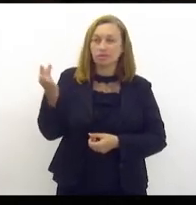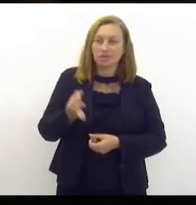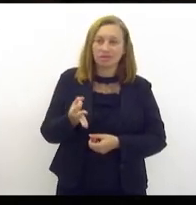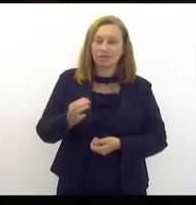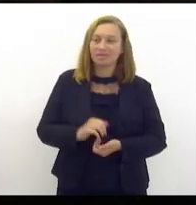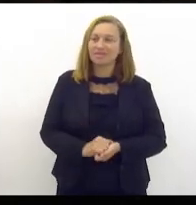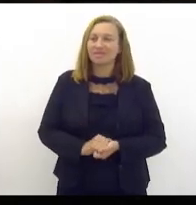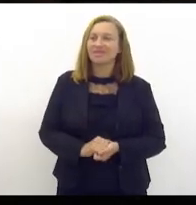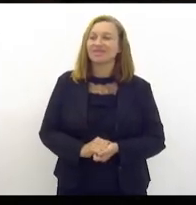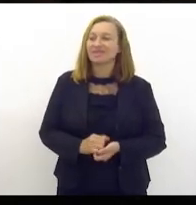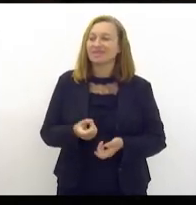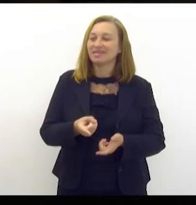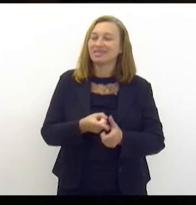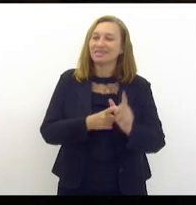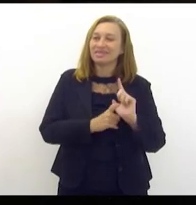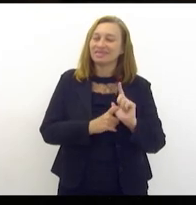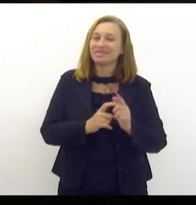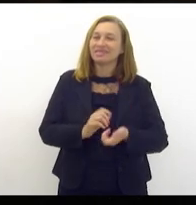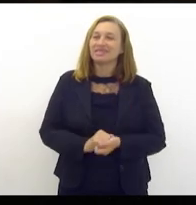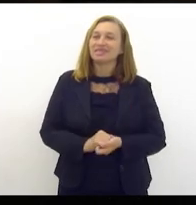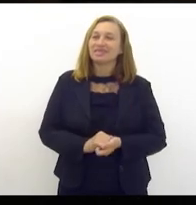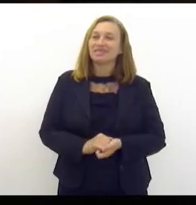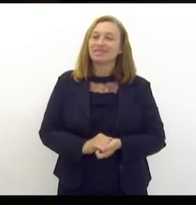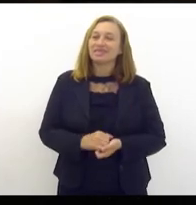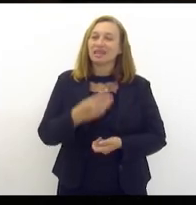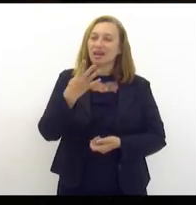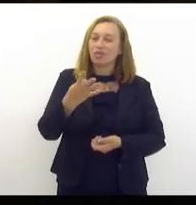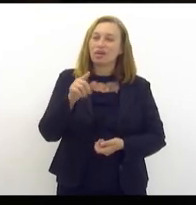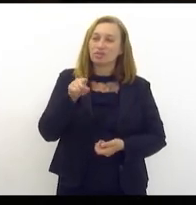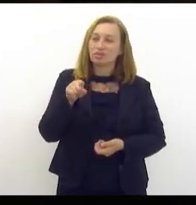11,11% da dívida dá 4 bi,